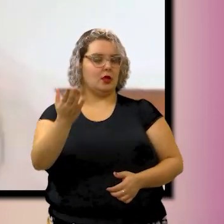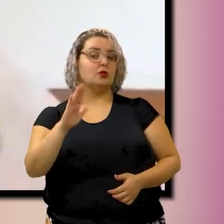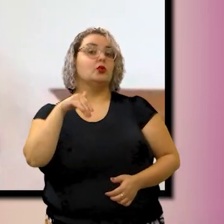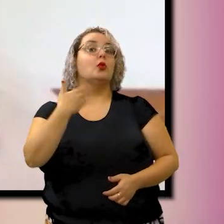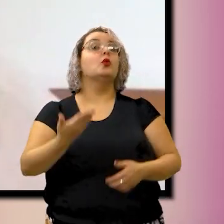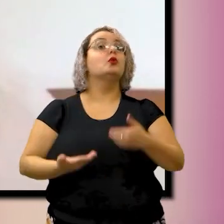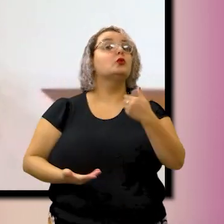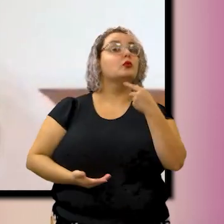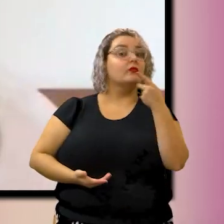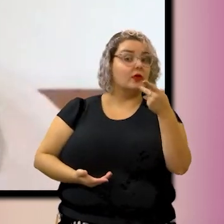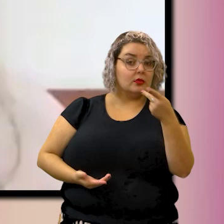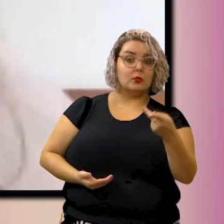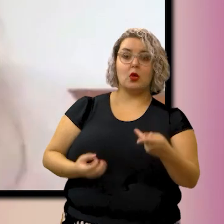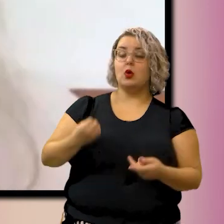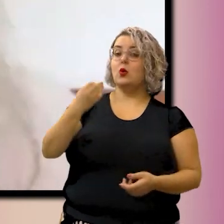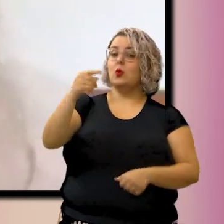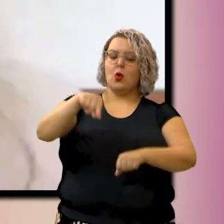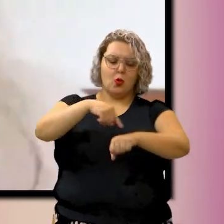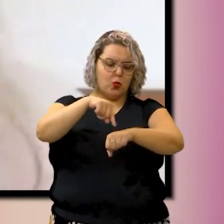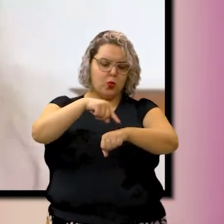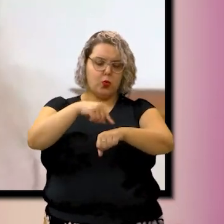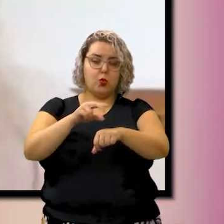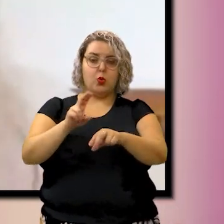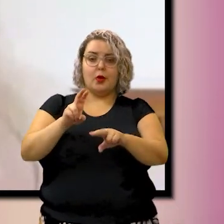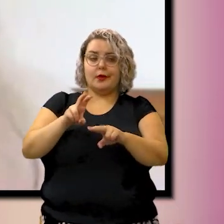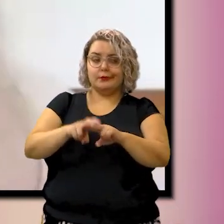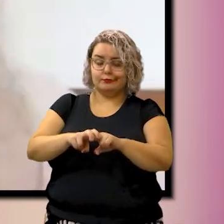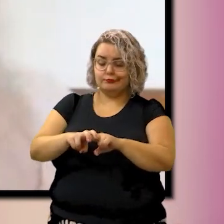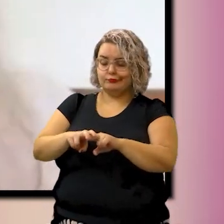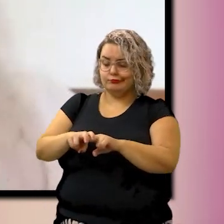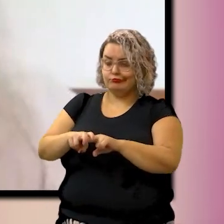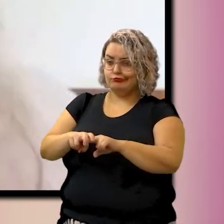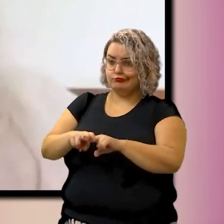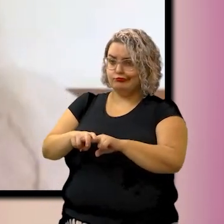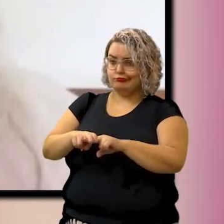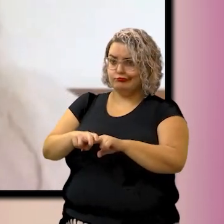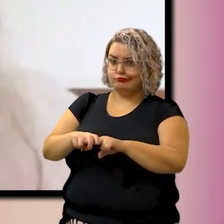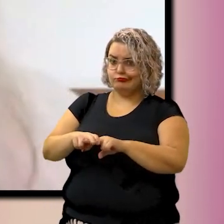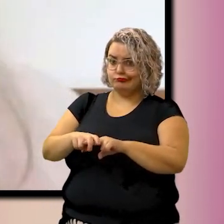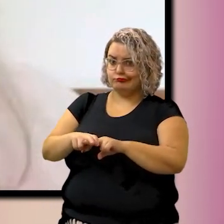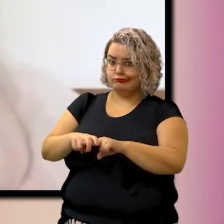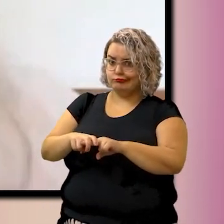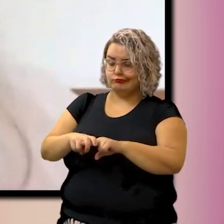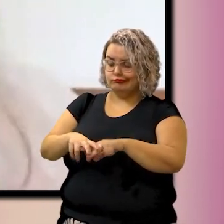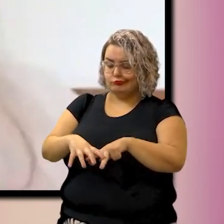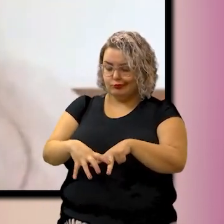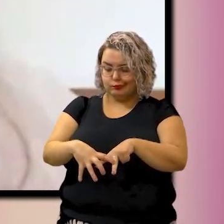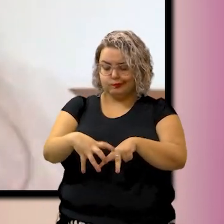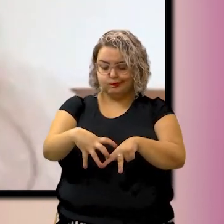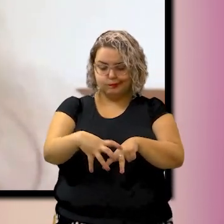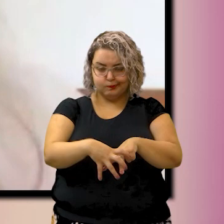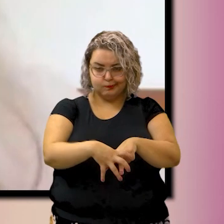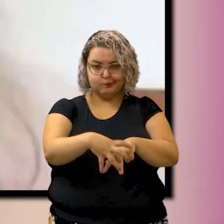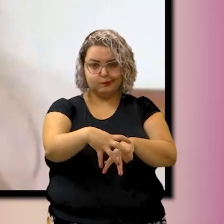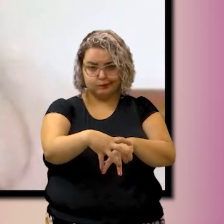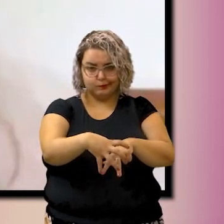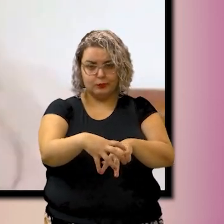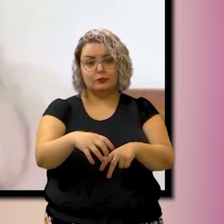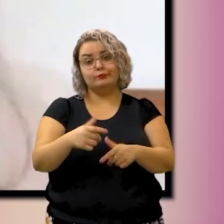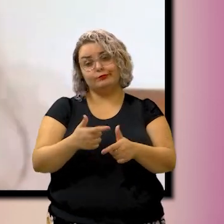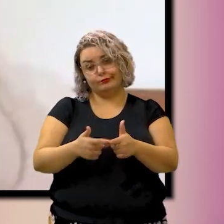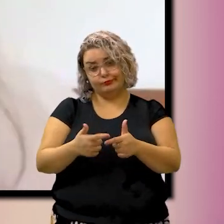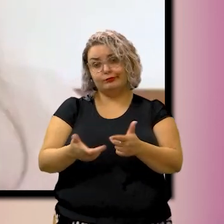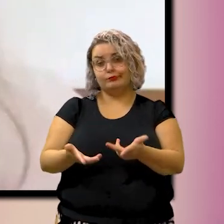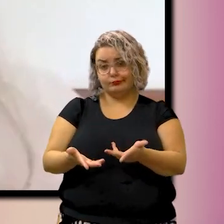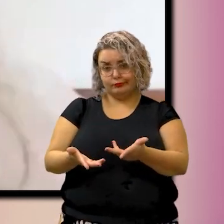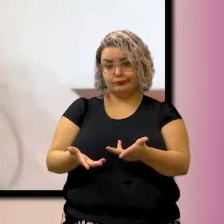viagem. Quando a gente fala de viagem longa, que a gente vai ficar muito tempo paradinho ali sentado, inchar a perna pelo problema